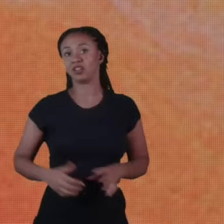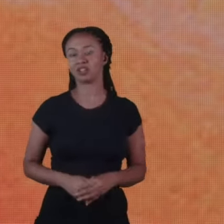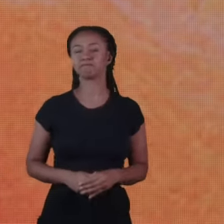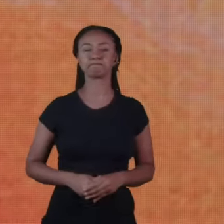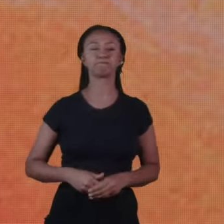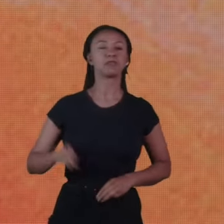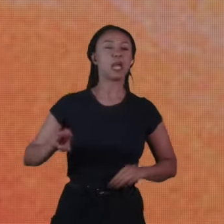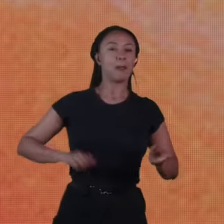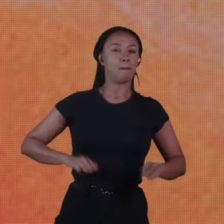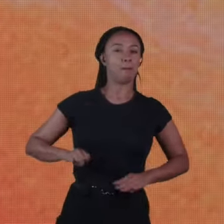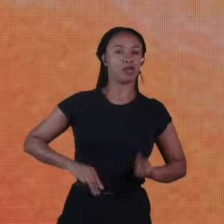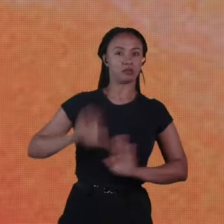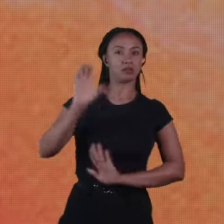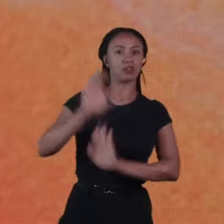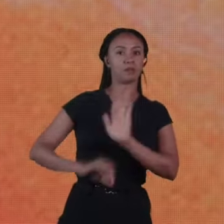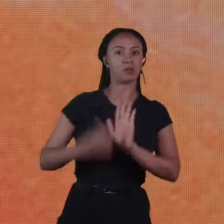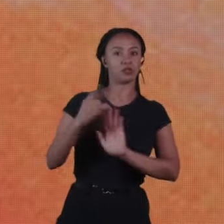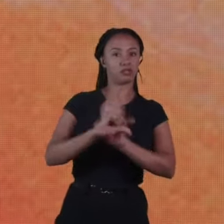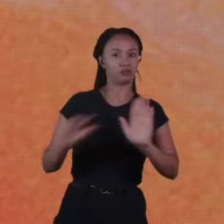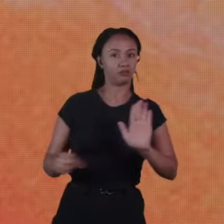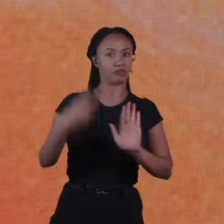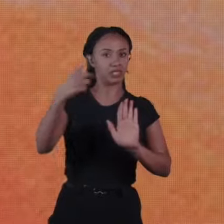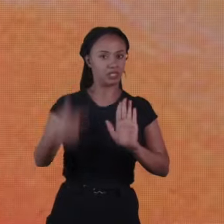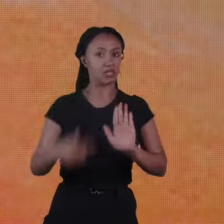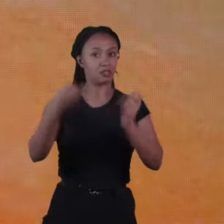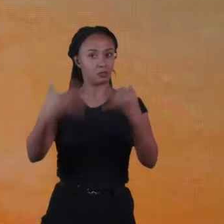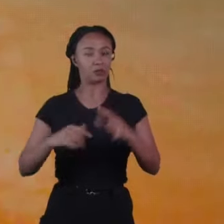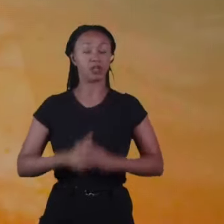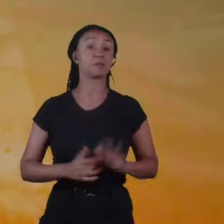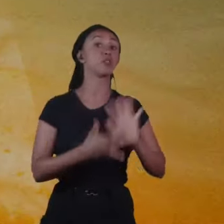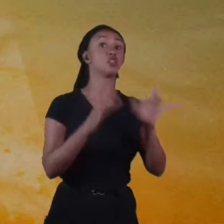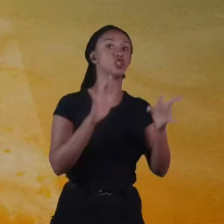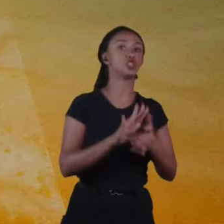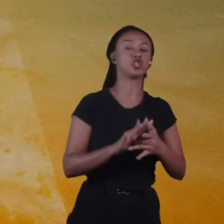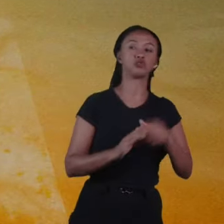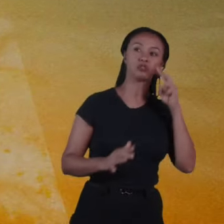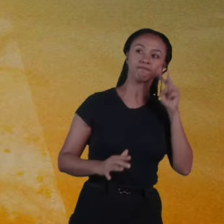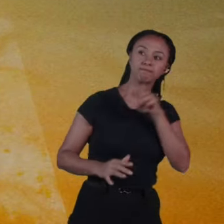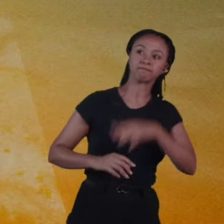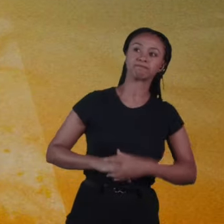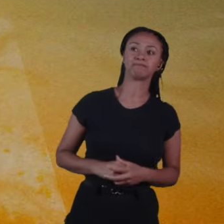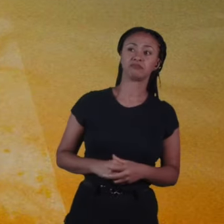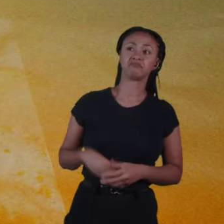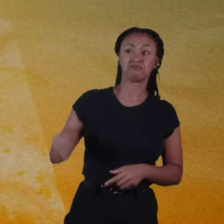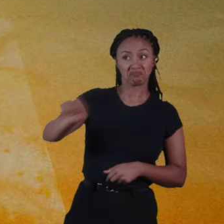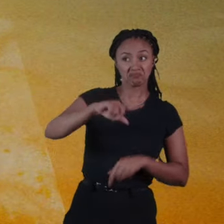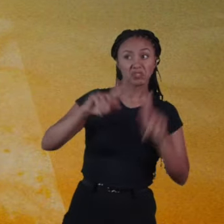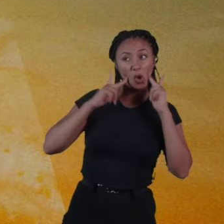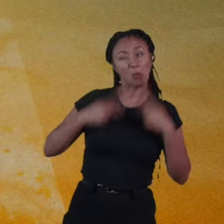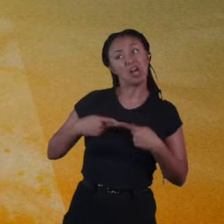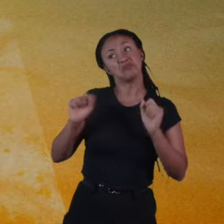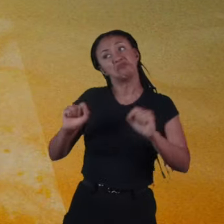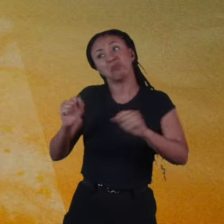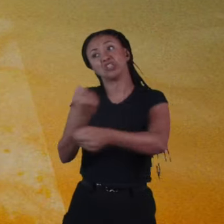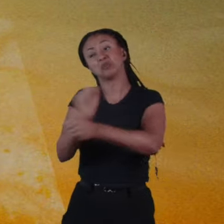Marcos 10:27 diz assim: Jesus, porém, fitando neles o olhar, disse: para os homens é impossível,